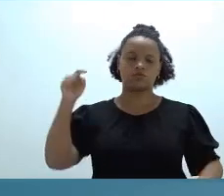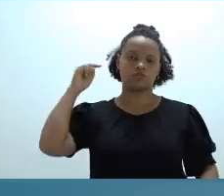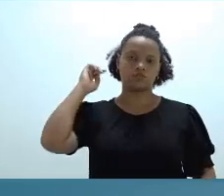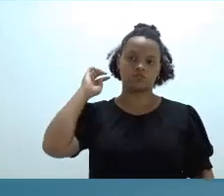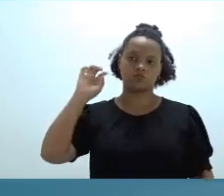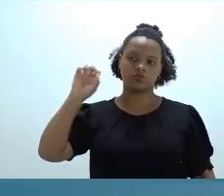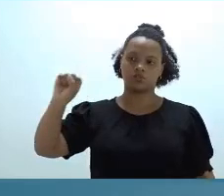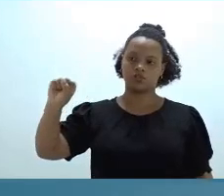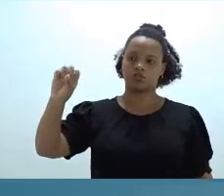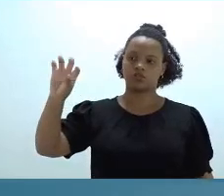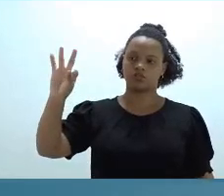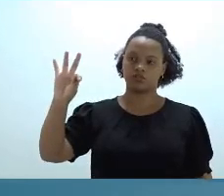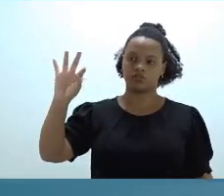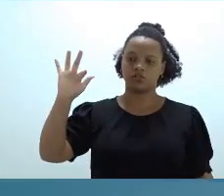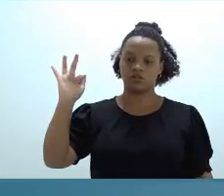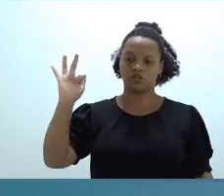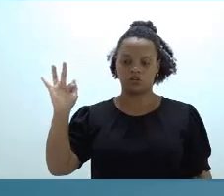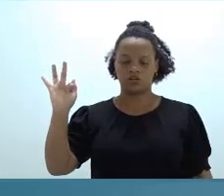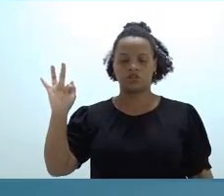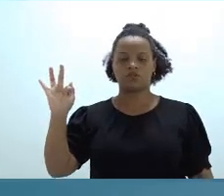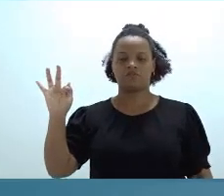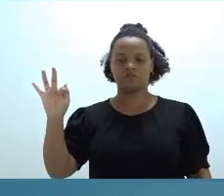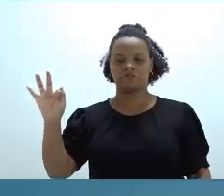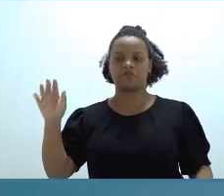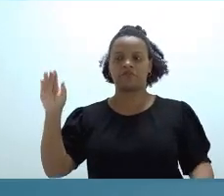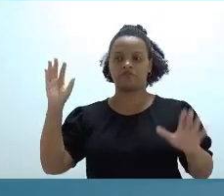ressaltou tal compreensão.